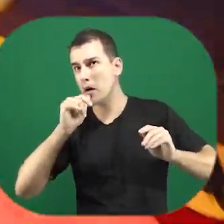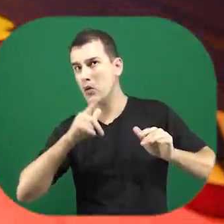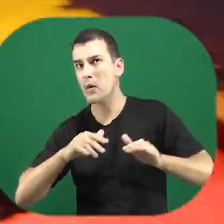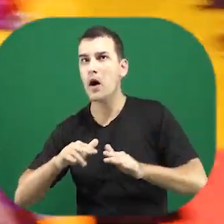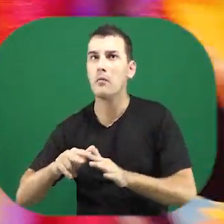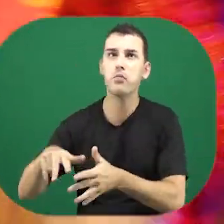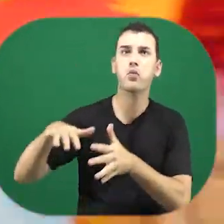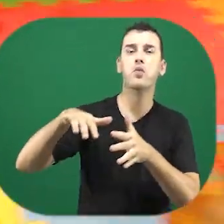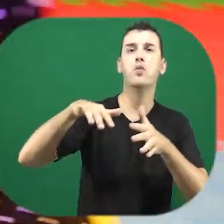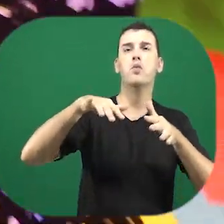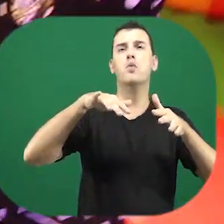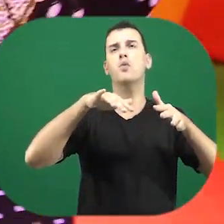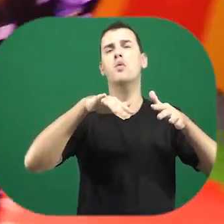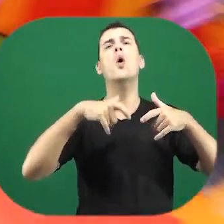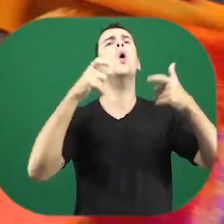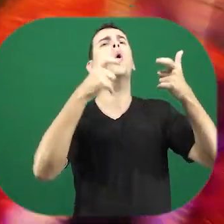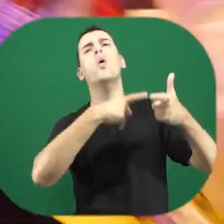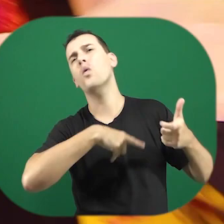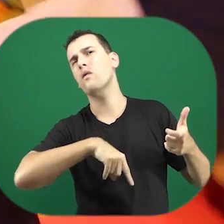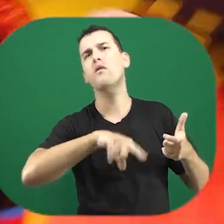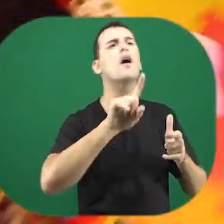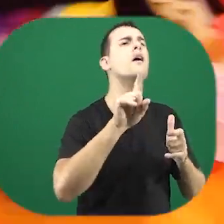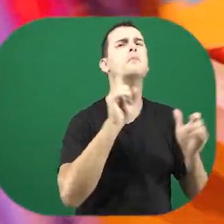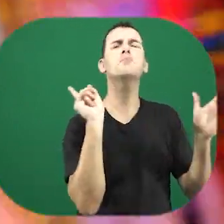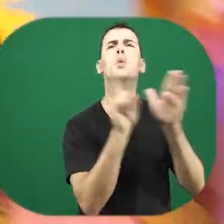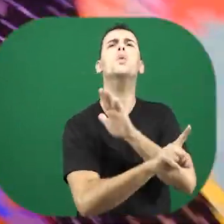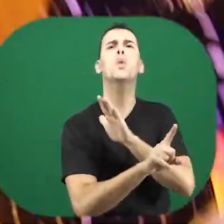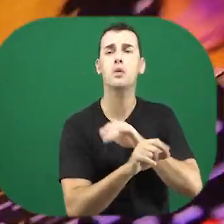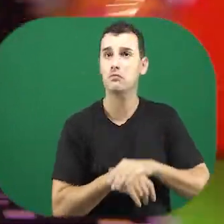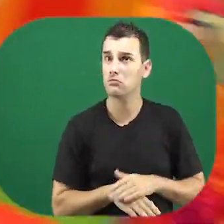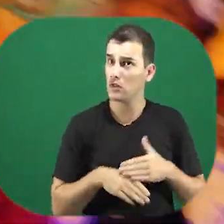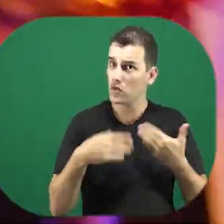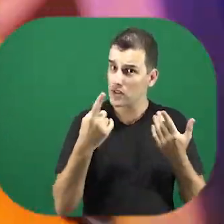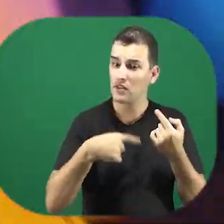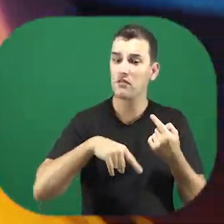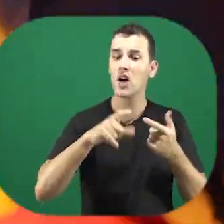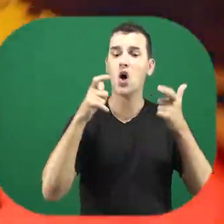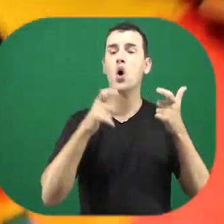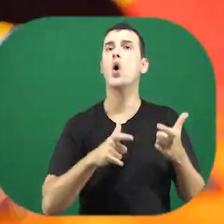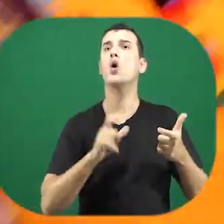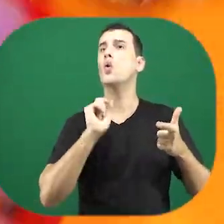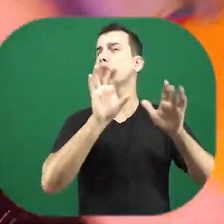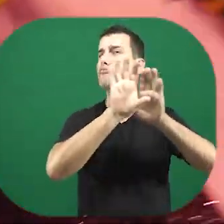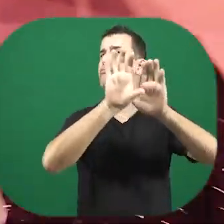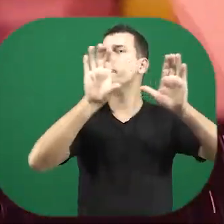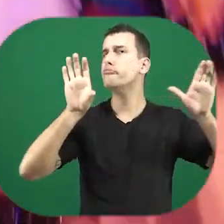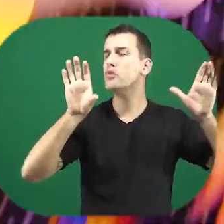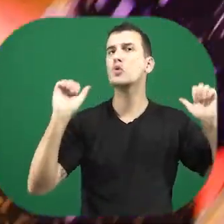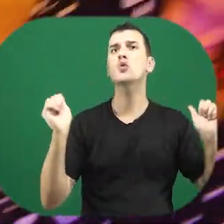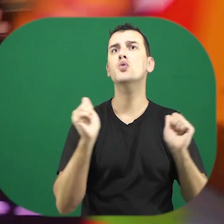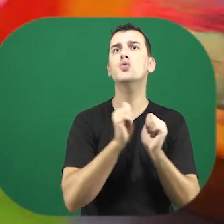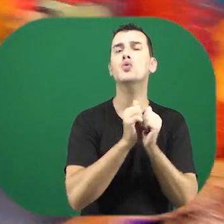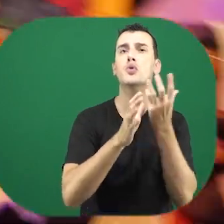elas. Aonde estou indo? Perguntou a sereiazinha. Ah, você está indo para os céus, junto com as